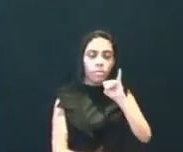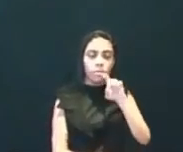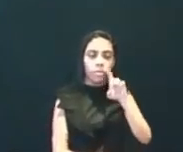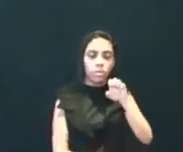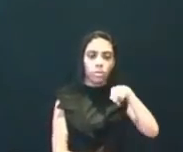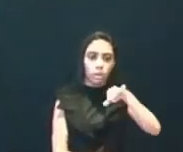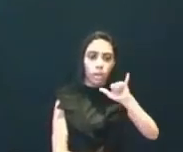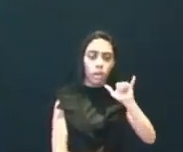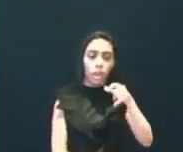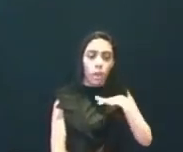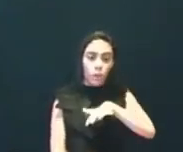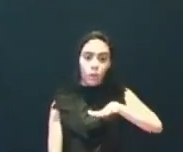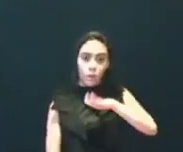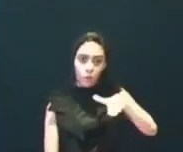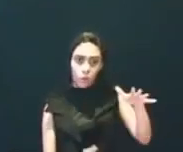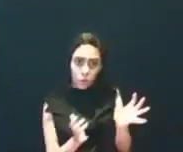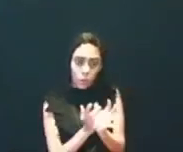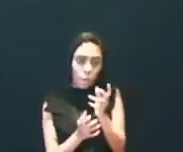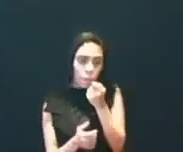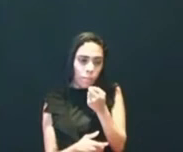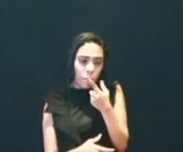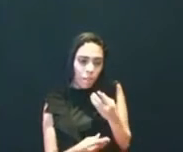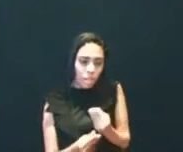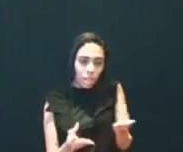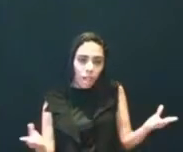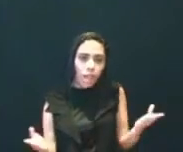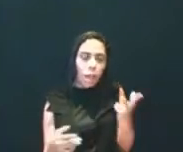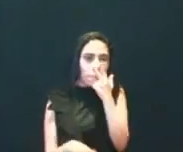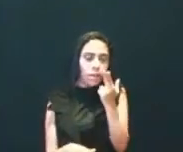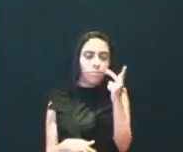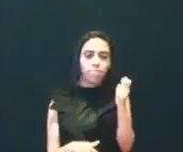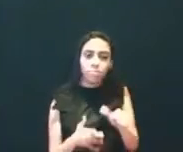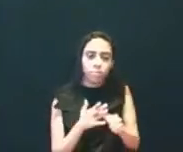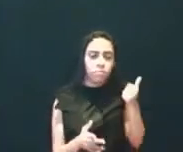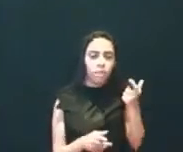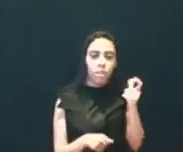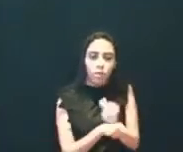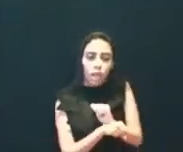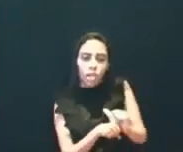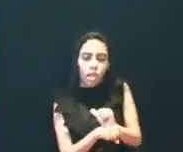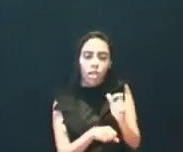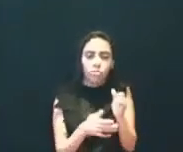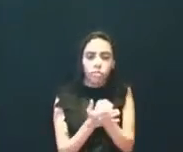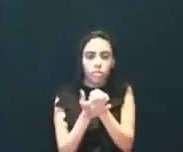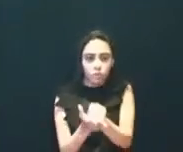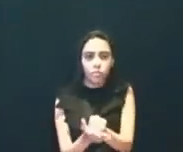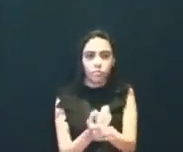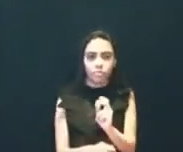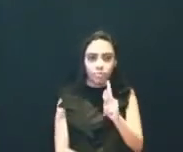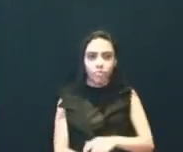primeiras crianças com os primeiros remédios, que seriam as primeiras quimioterapias, os inibidores do